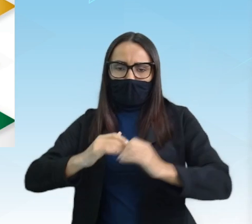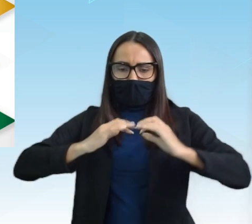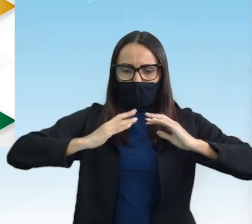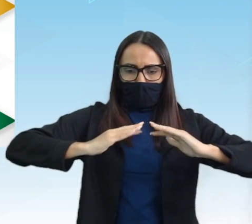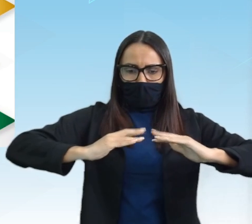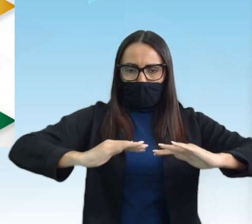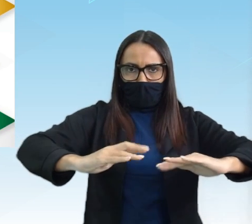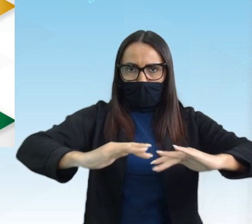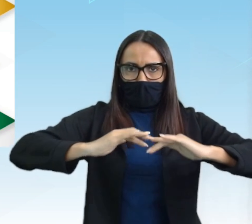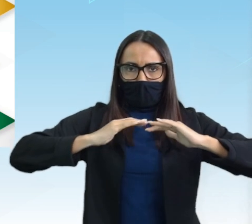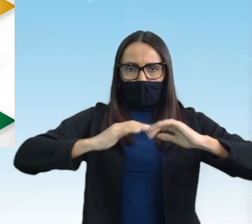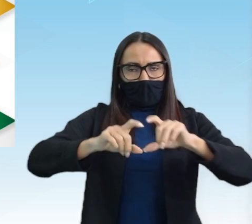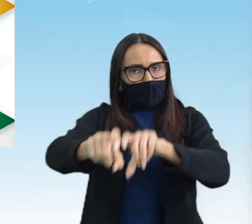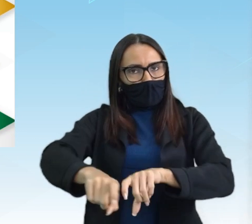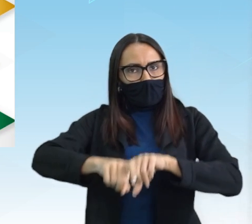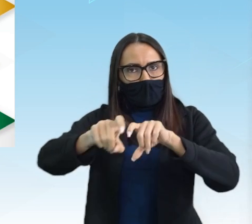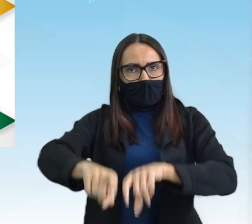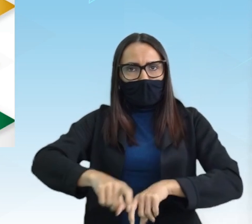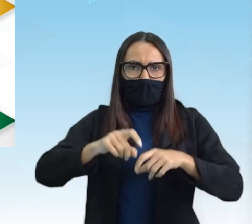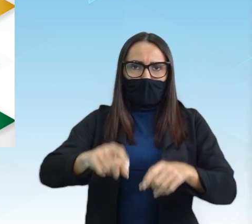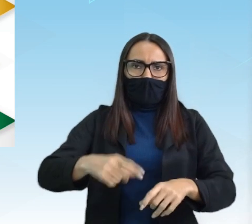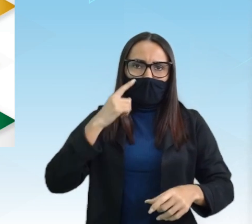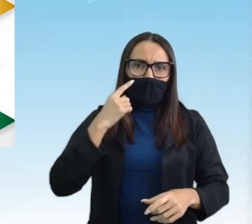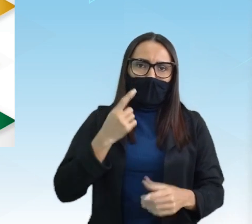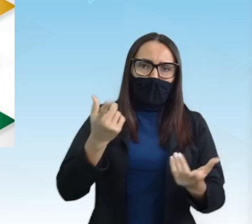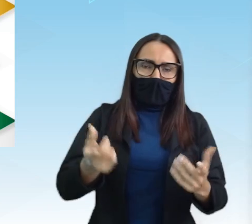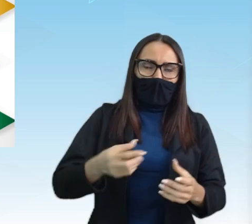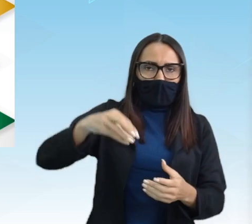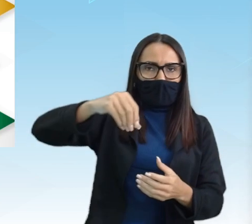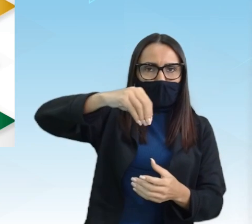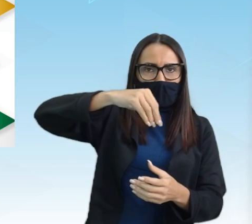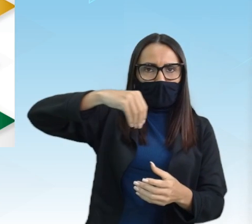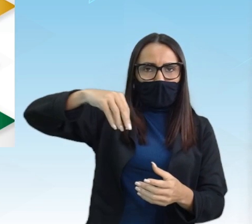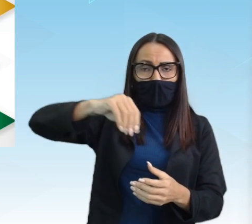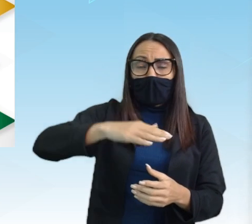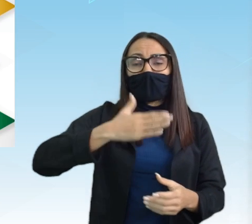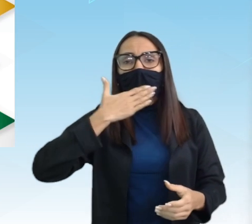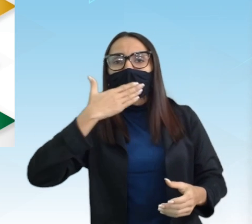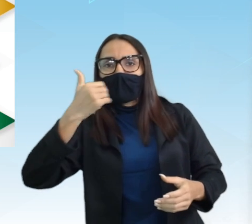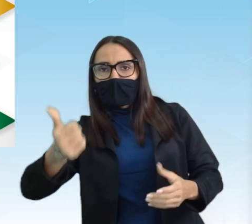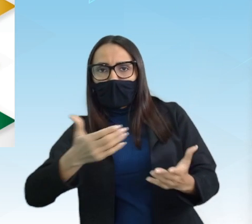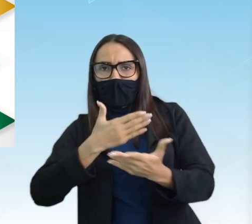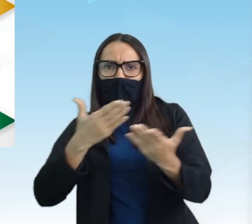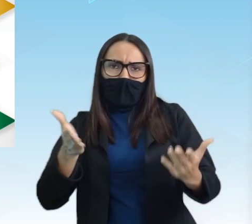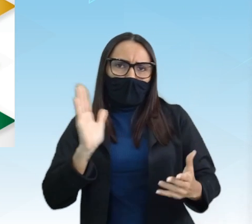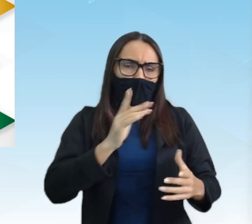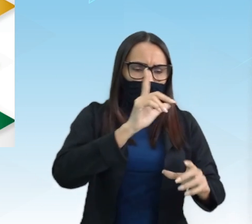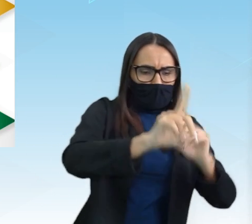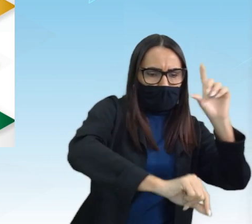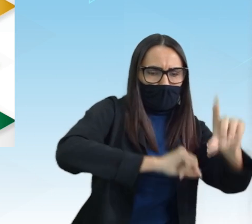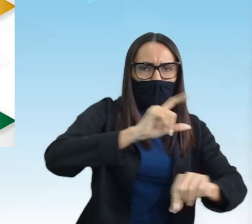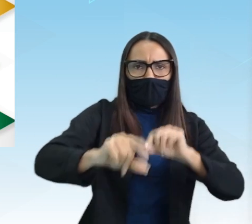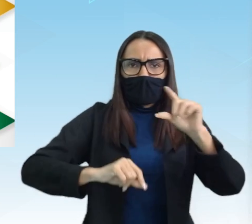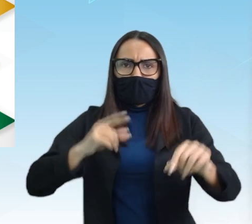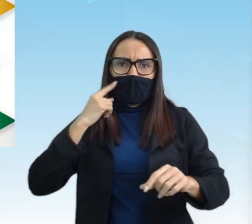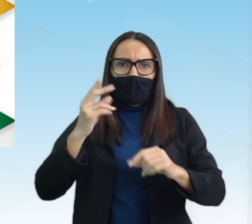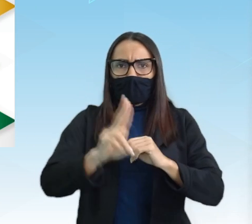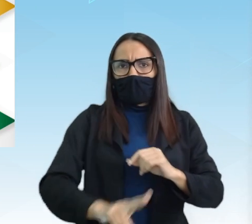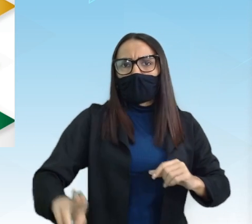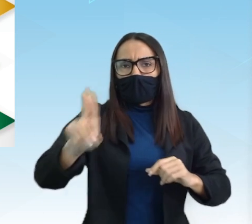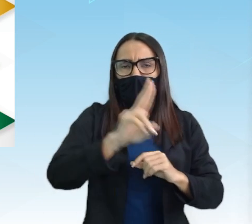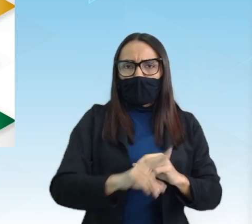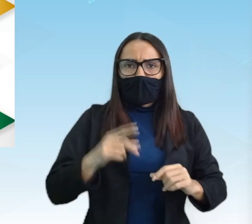determinado plantio, beneficiamento de sementes, ou seja, sementes melhores, já selecionada. Para quê? Utiliza